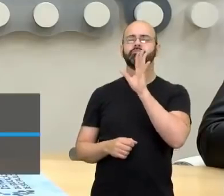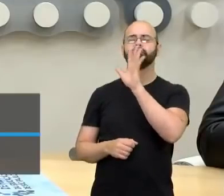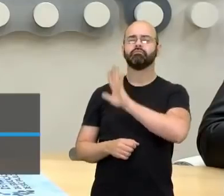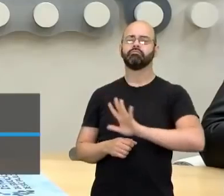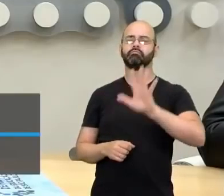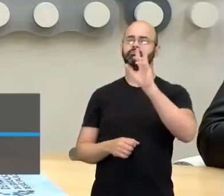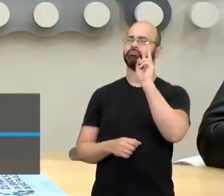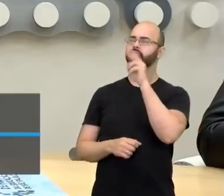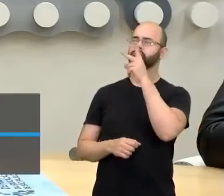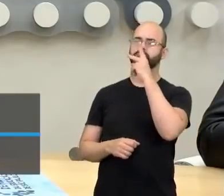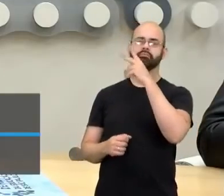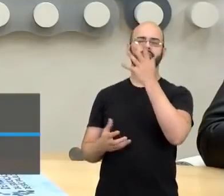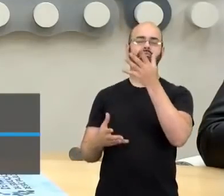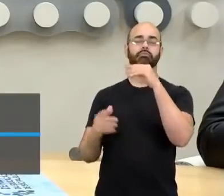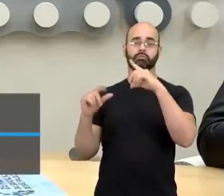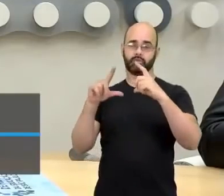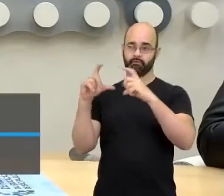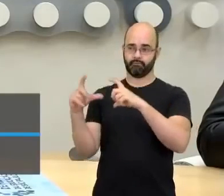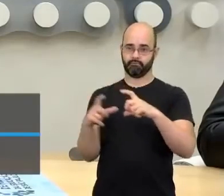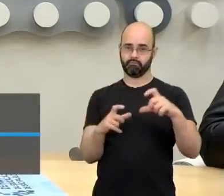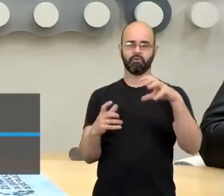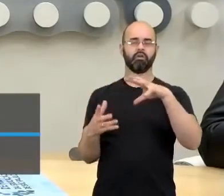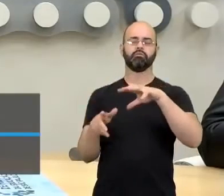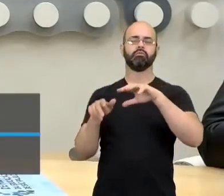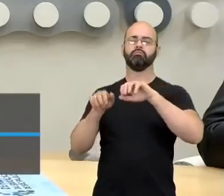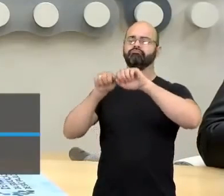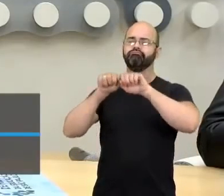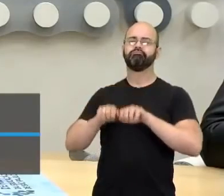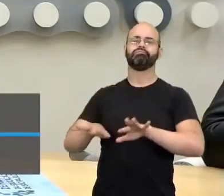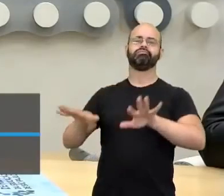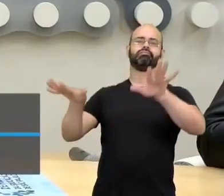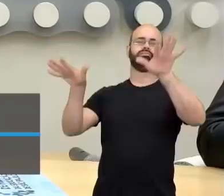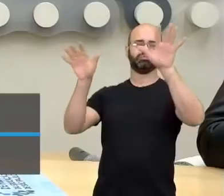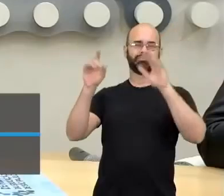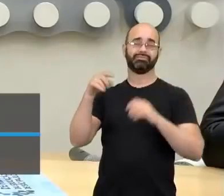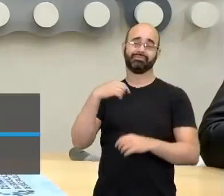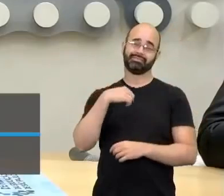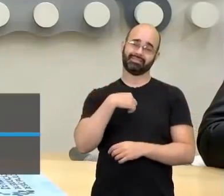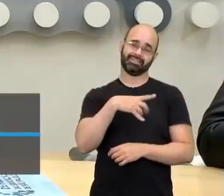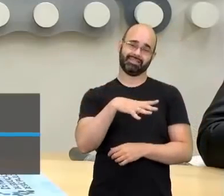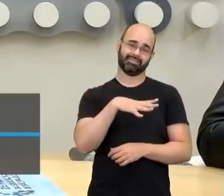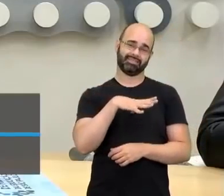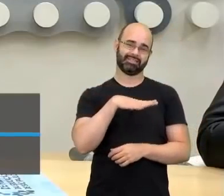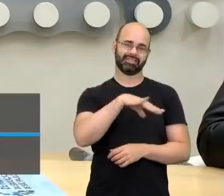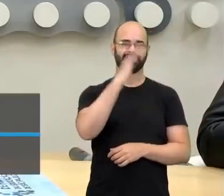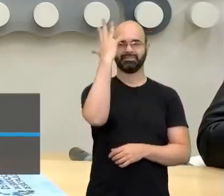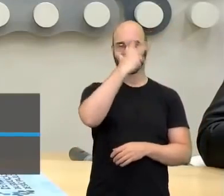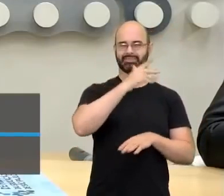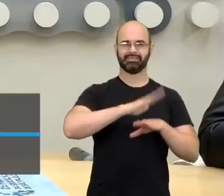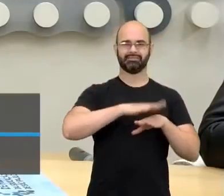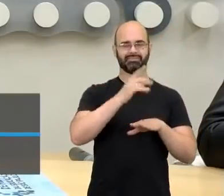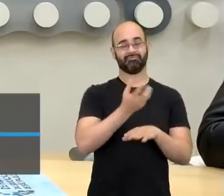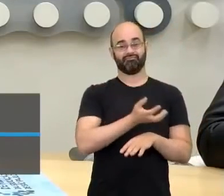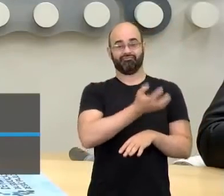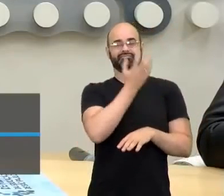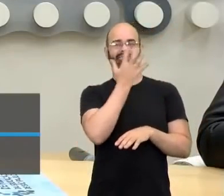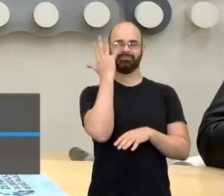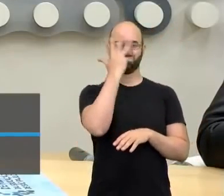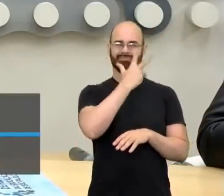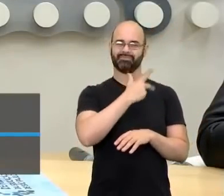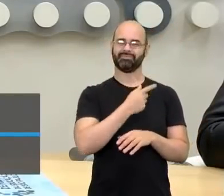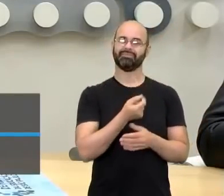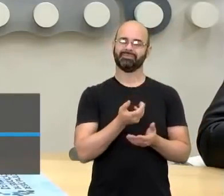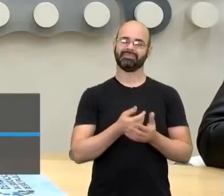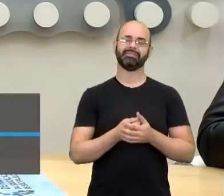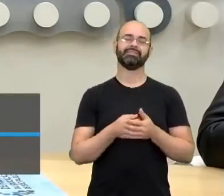recorrendo, ou percorrendo o mundo, uma imagem interessantíssima, deixou a minha cidade muito mais bonita, né, deixou a cidade encantadora. E ele fala